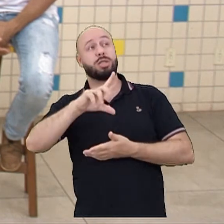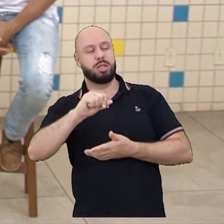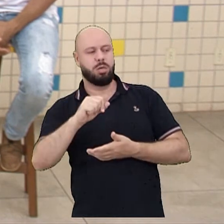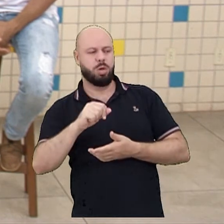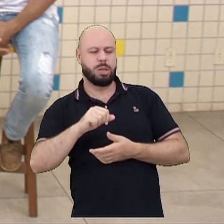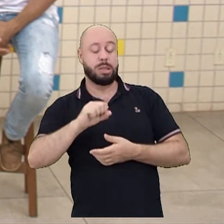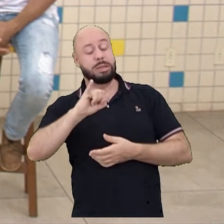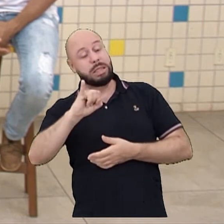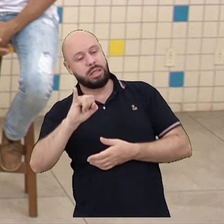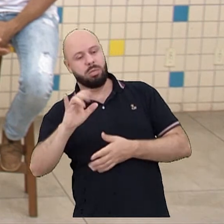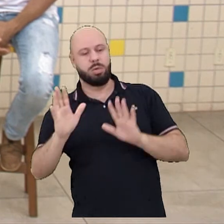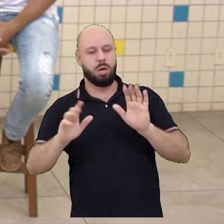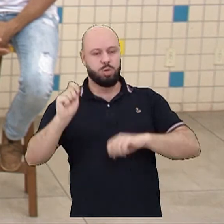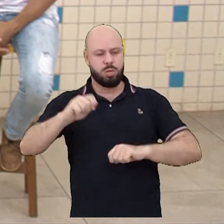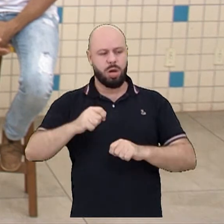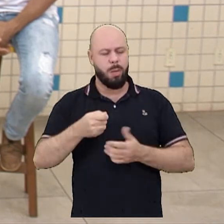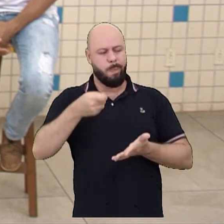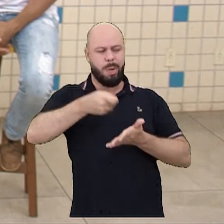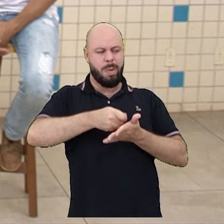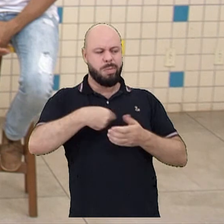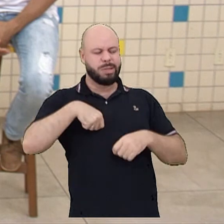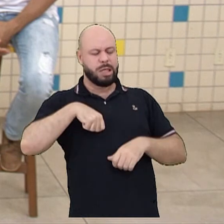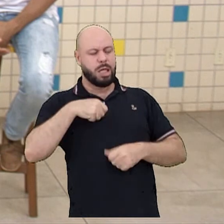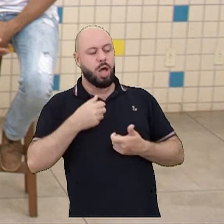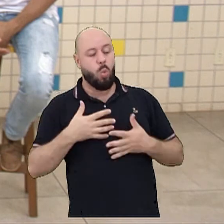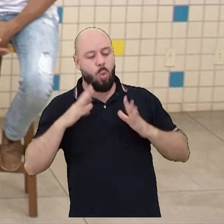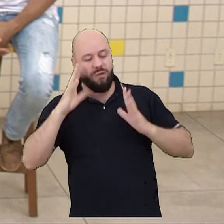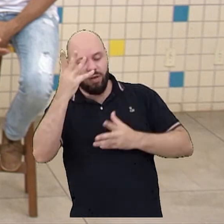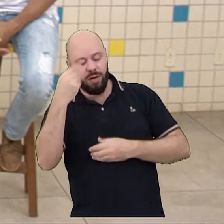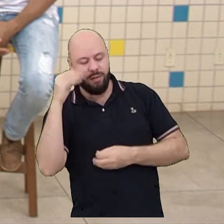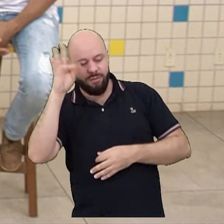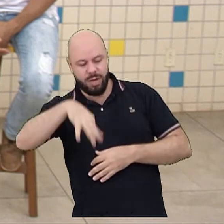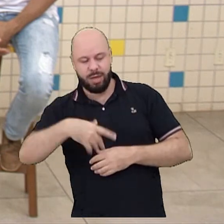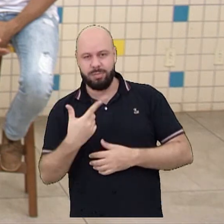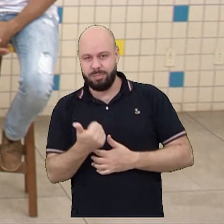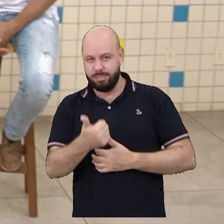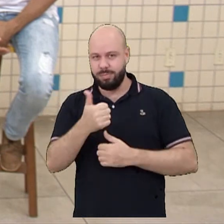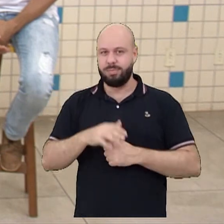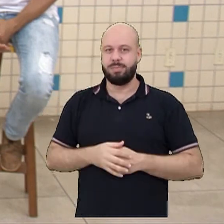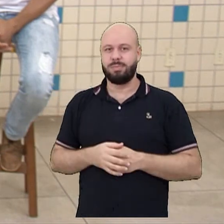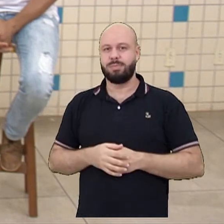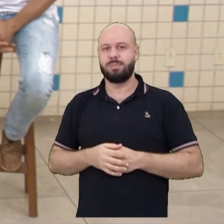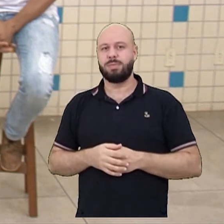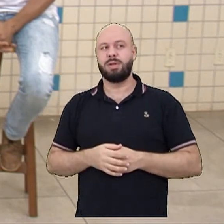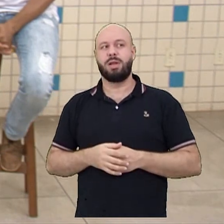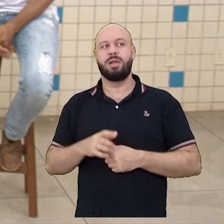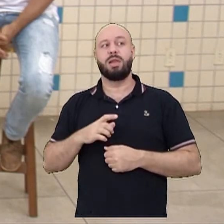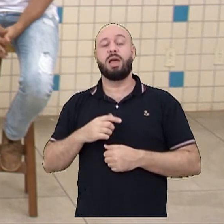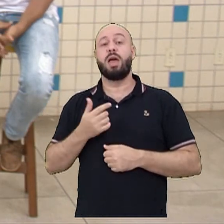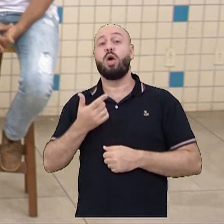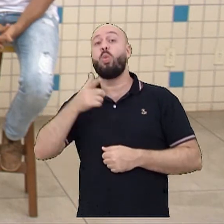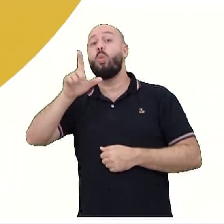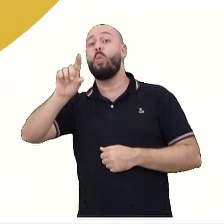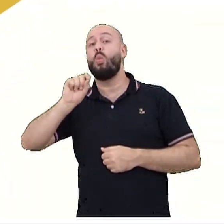É imposta uma condição para que haja um resultado final, tá certo? Temos também ainda